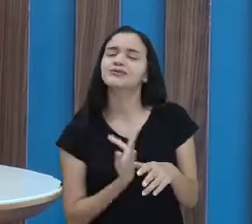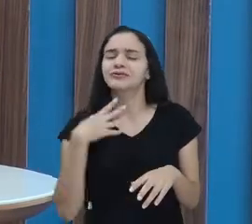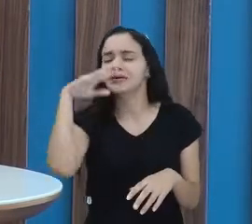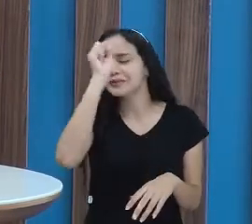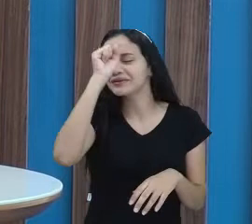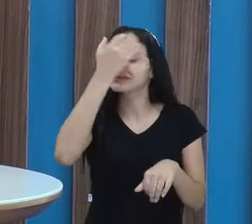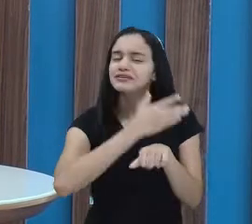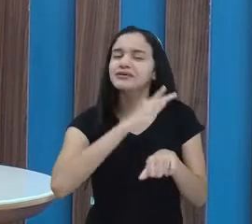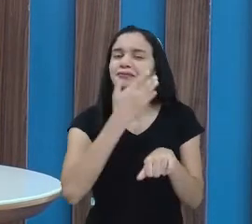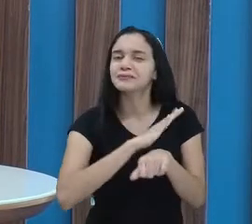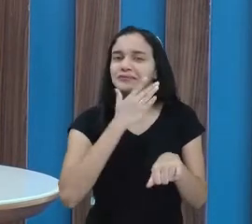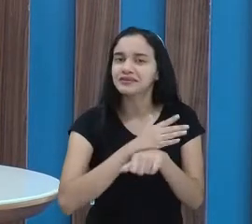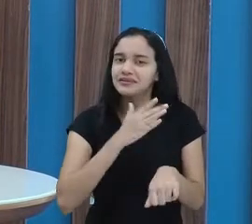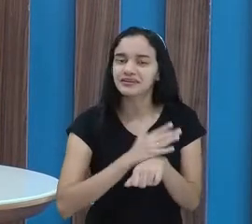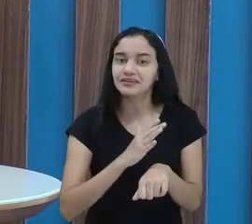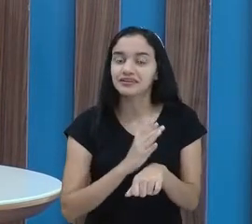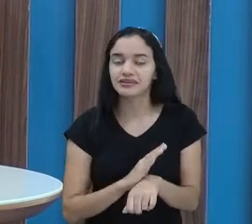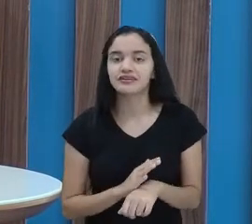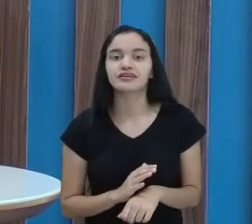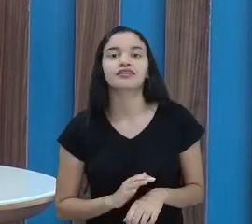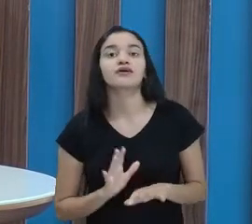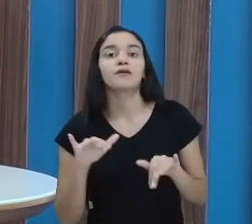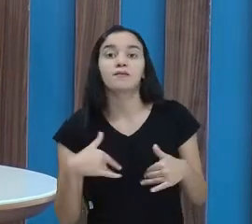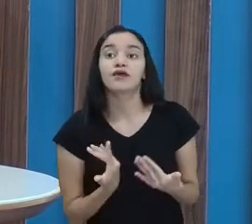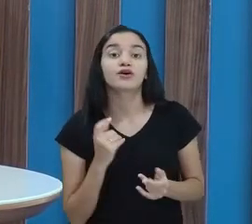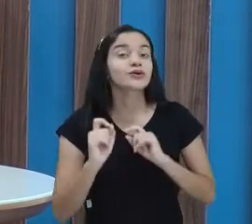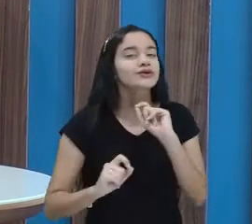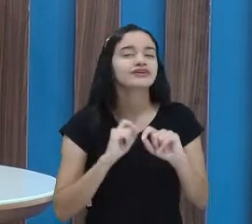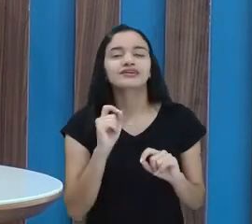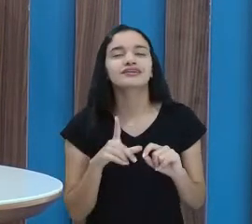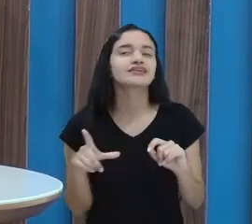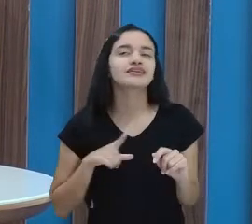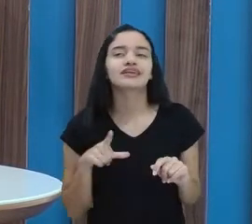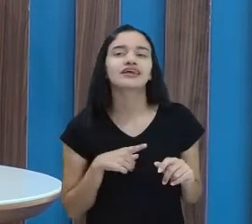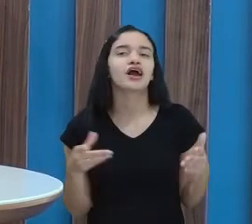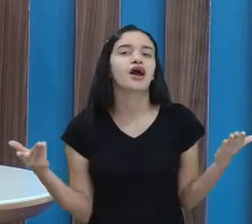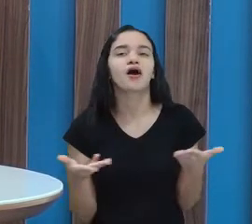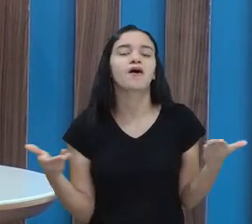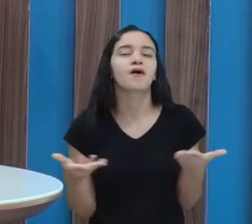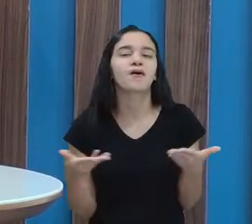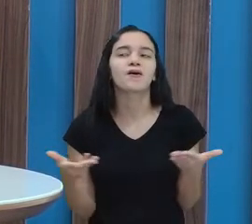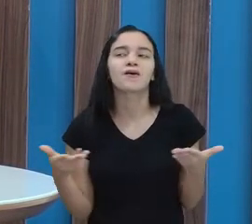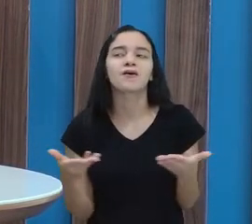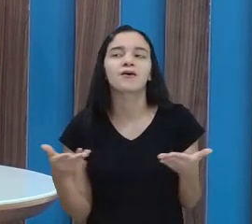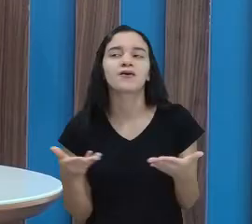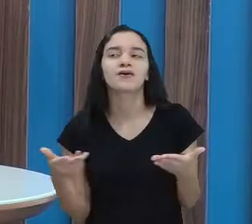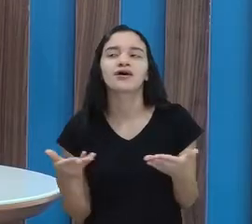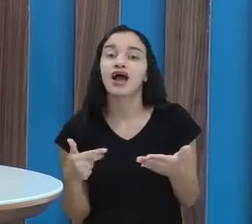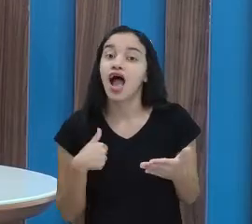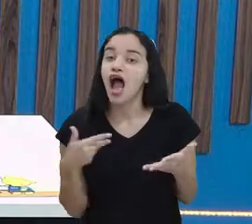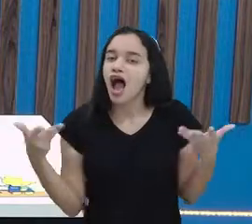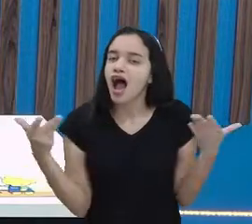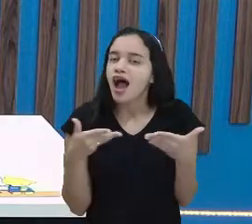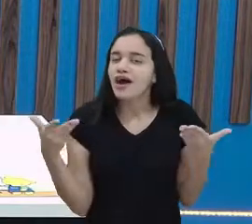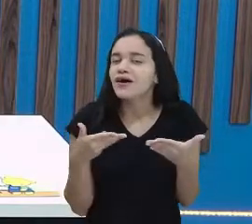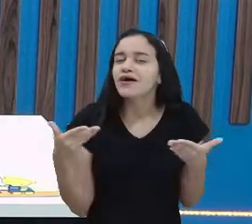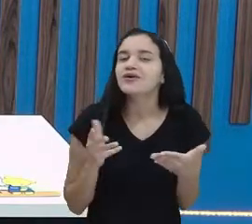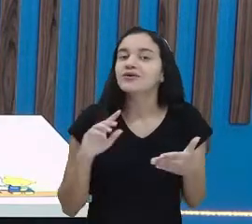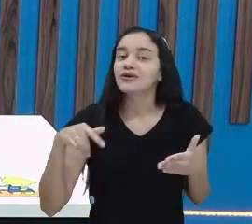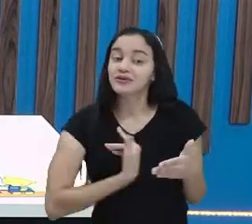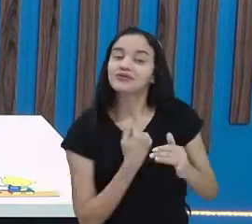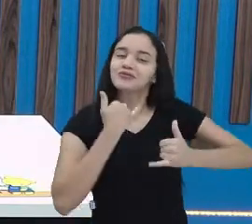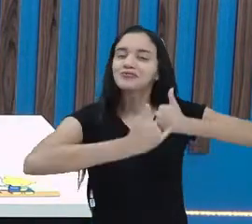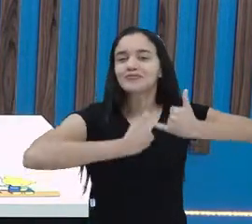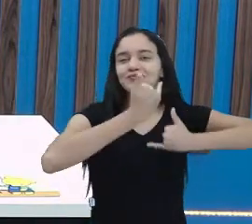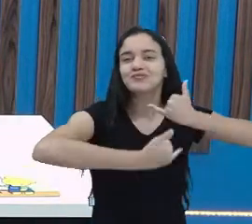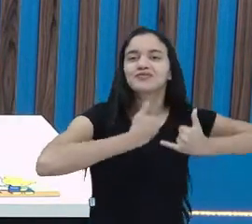na prática, não é isso? O que é que tem agora pra gente aqui? Ainda tem? Agora que a gente fez o